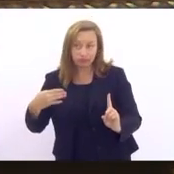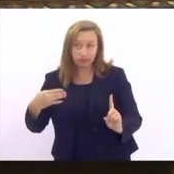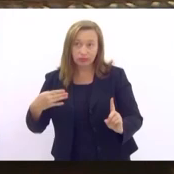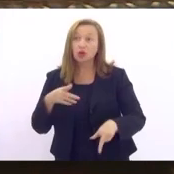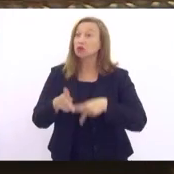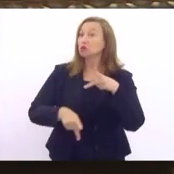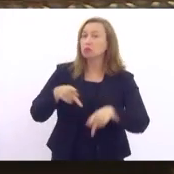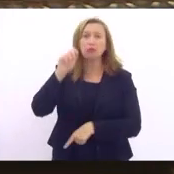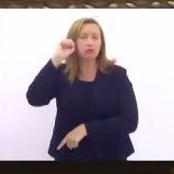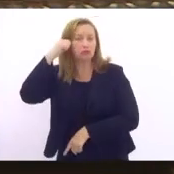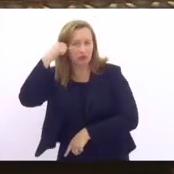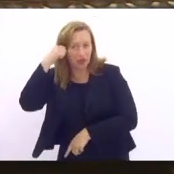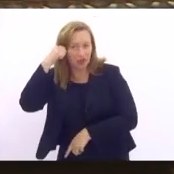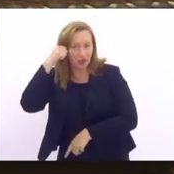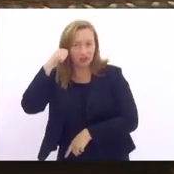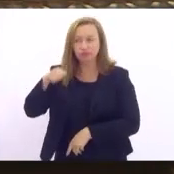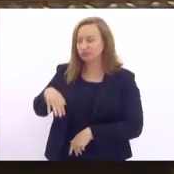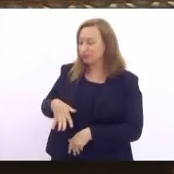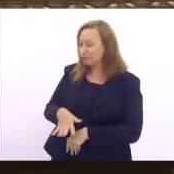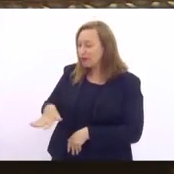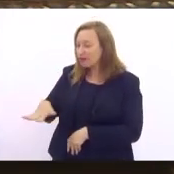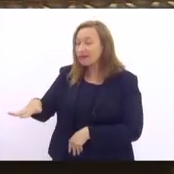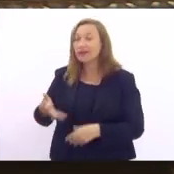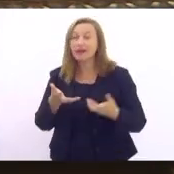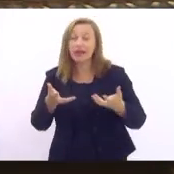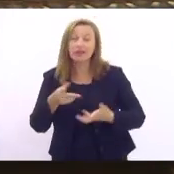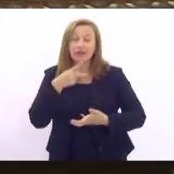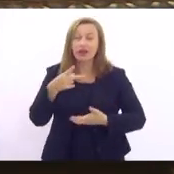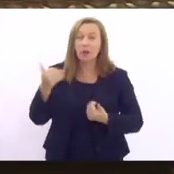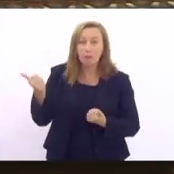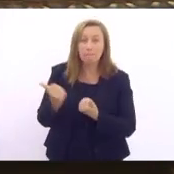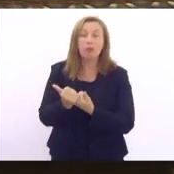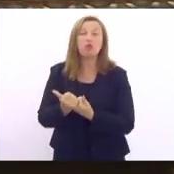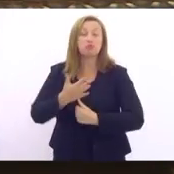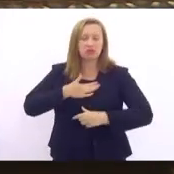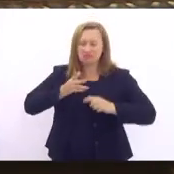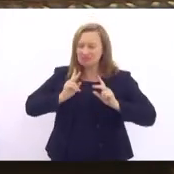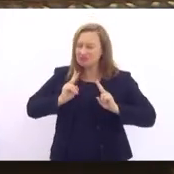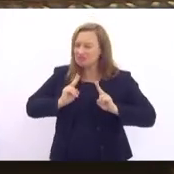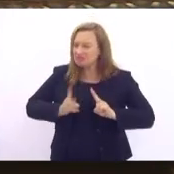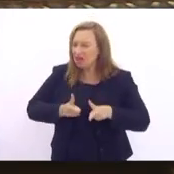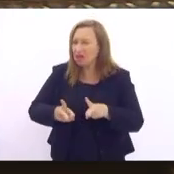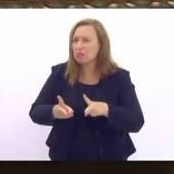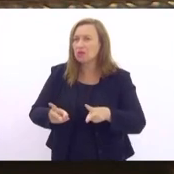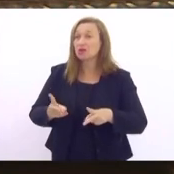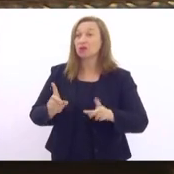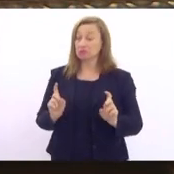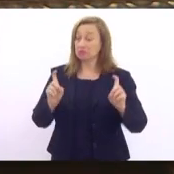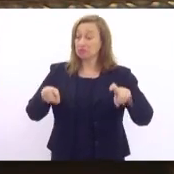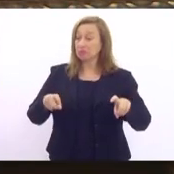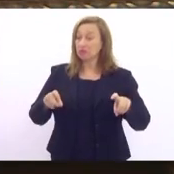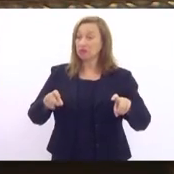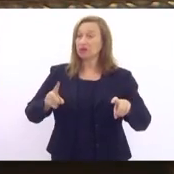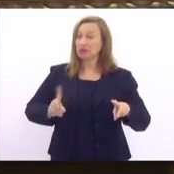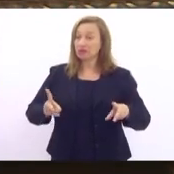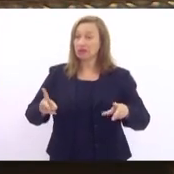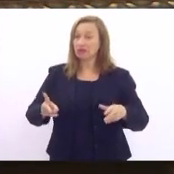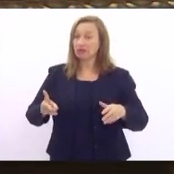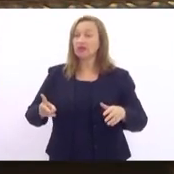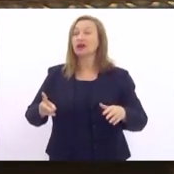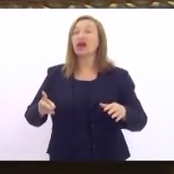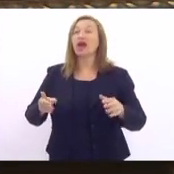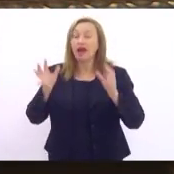periférico. Queria dizer que podem contar comigo sempre. A nossa mandata está ativa, atenta, atuante.